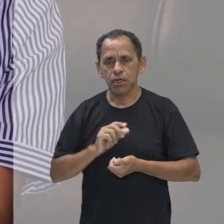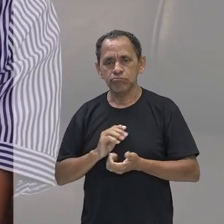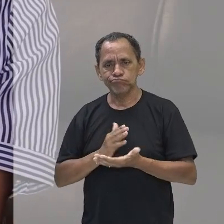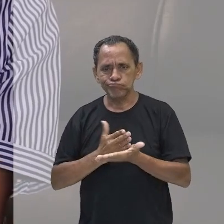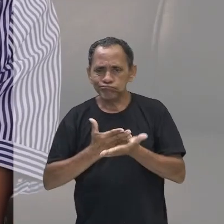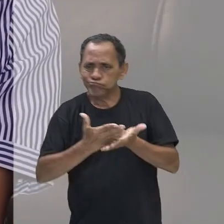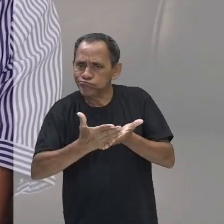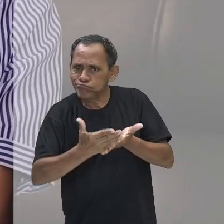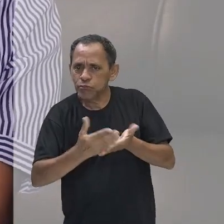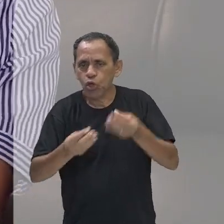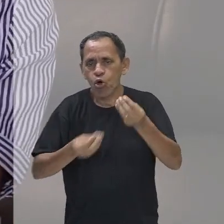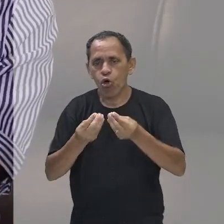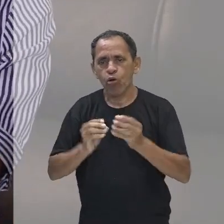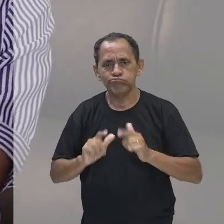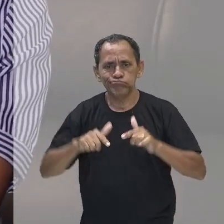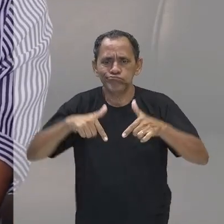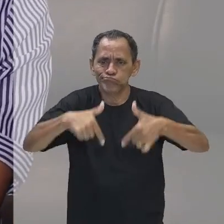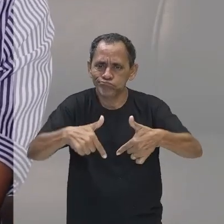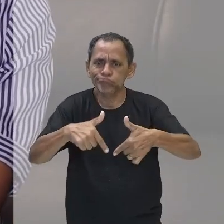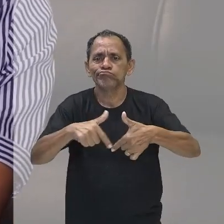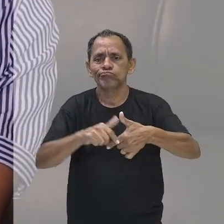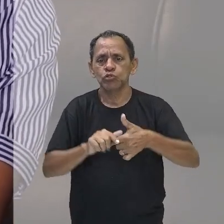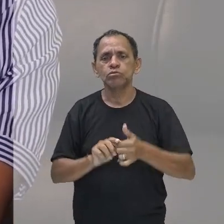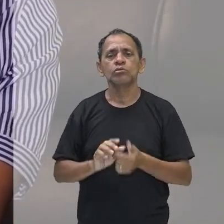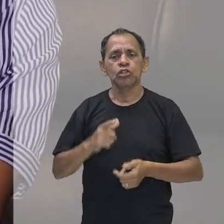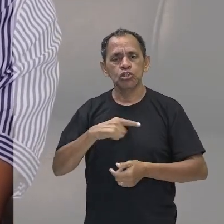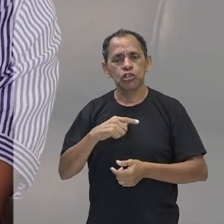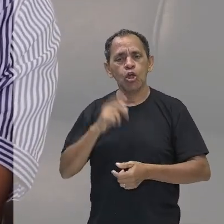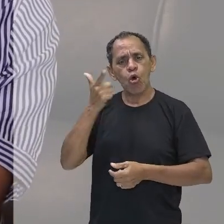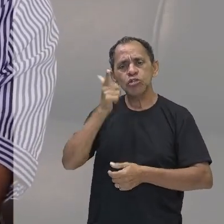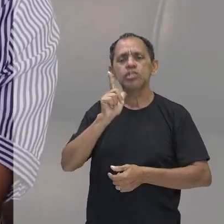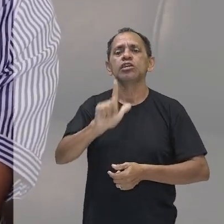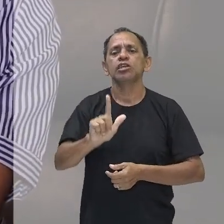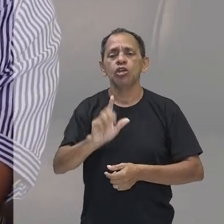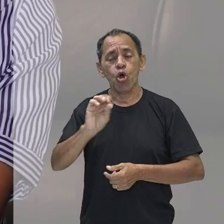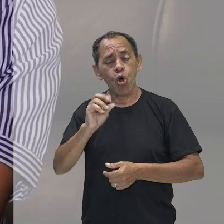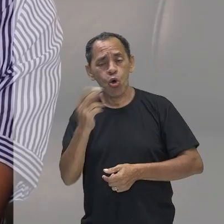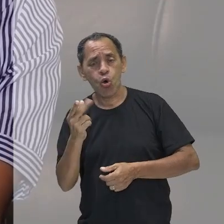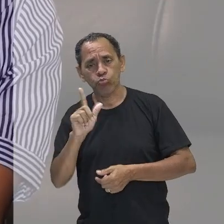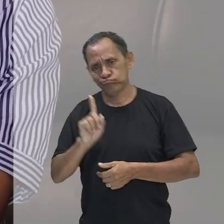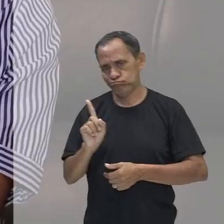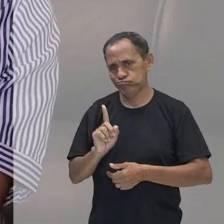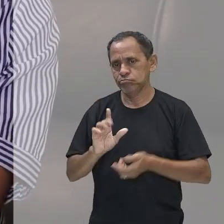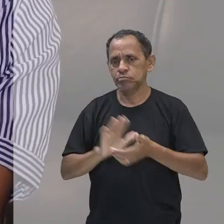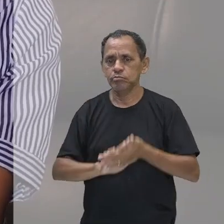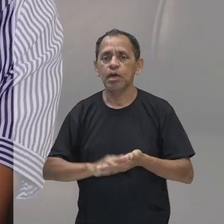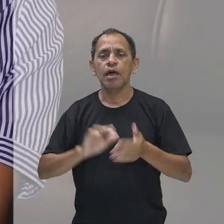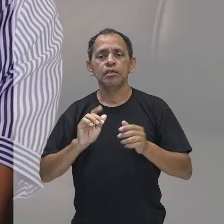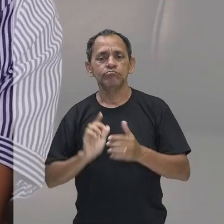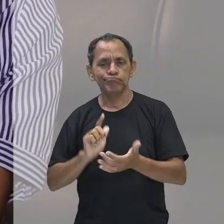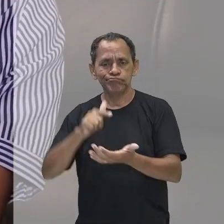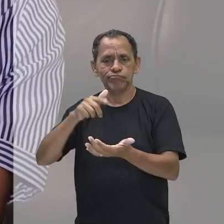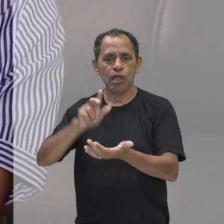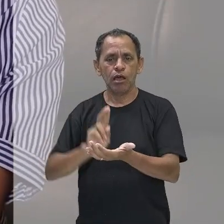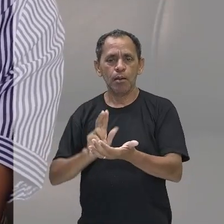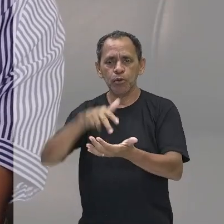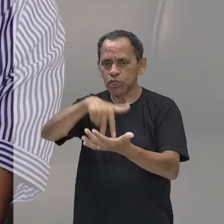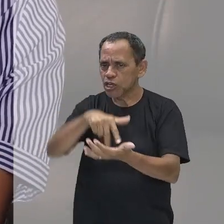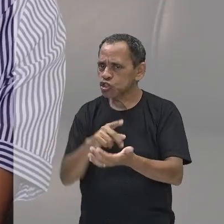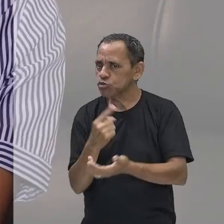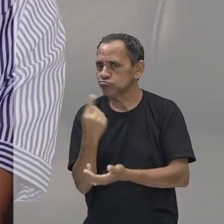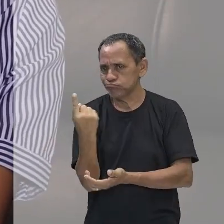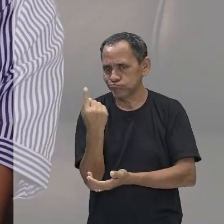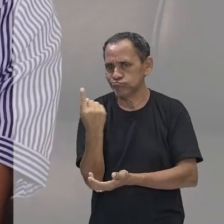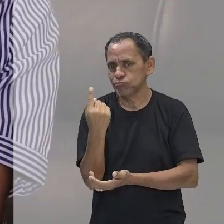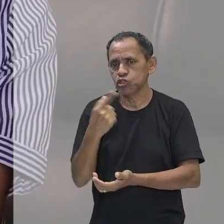êxito ou não. E quando se fala sobre protagonismo individual, é quando você, com os seus